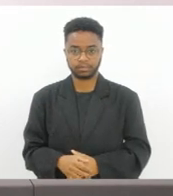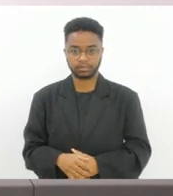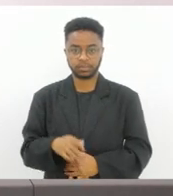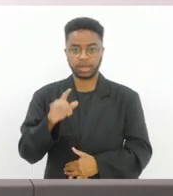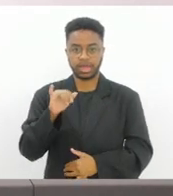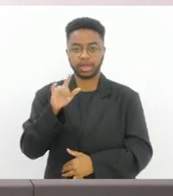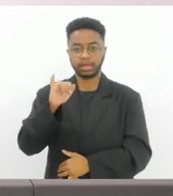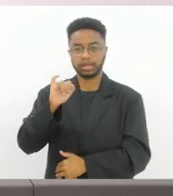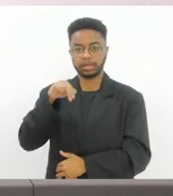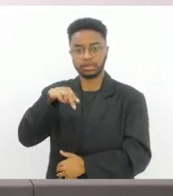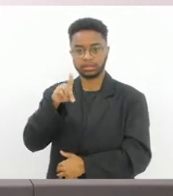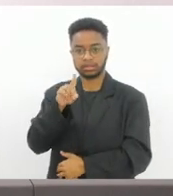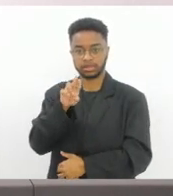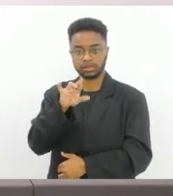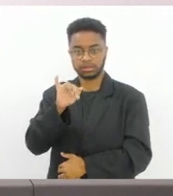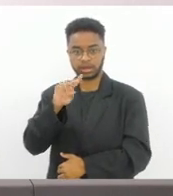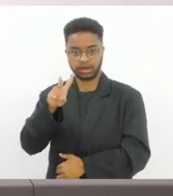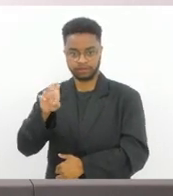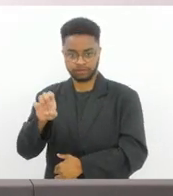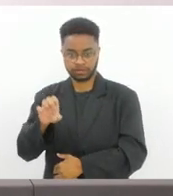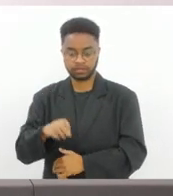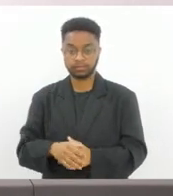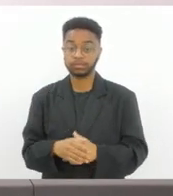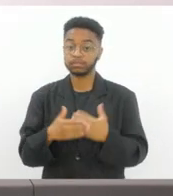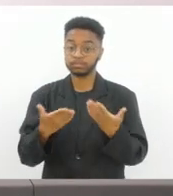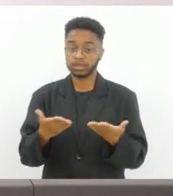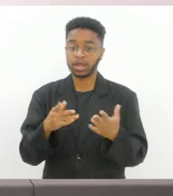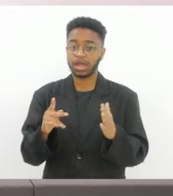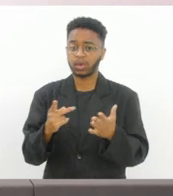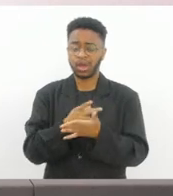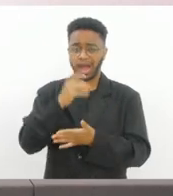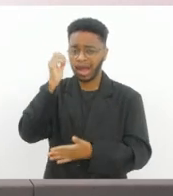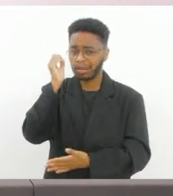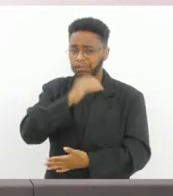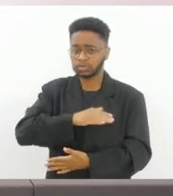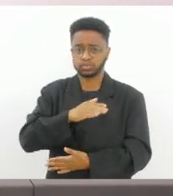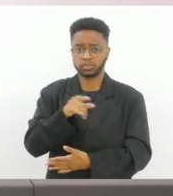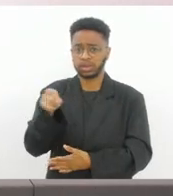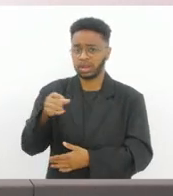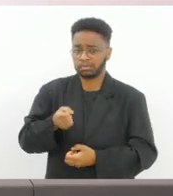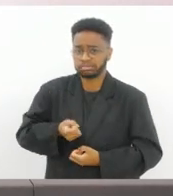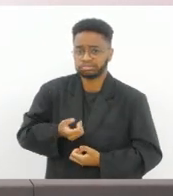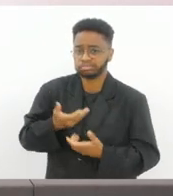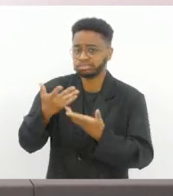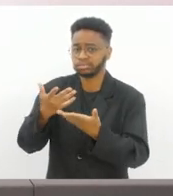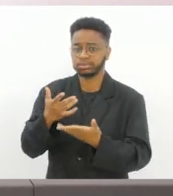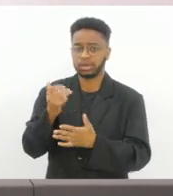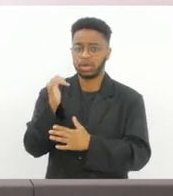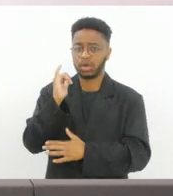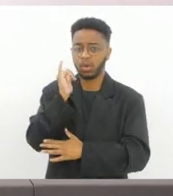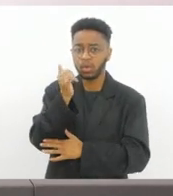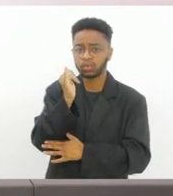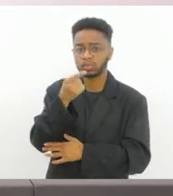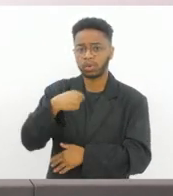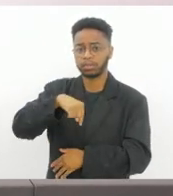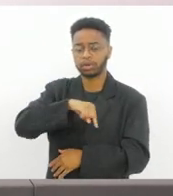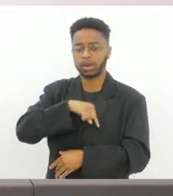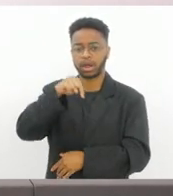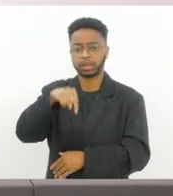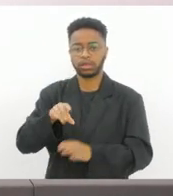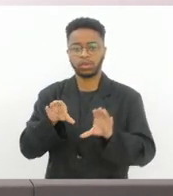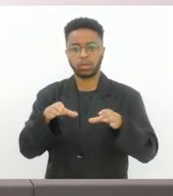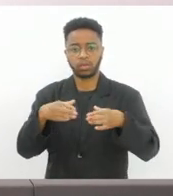Drive. E foi absurdo o relato dessa vítima para nós na comissão, em